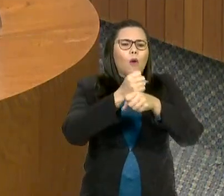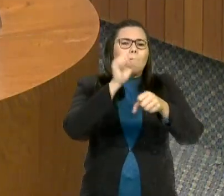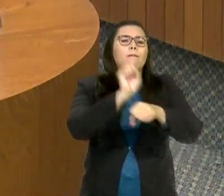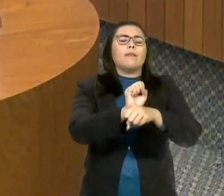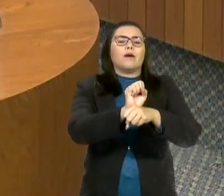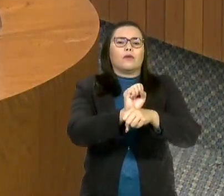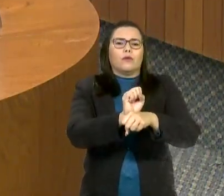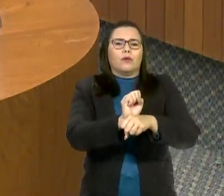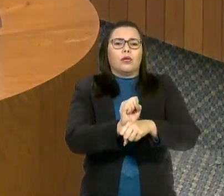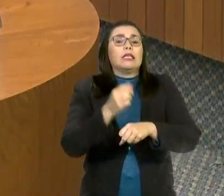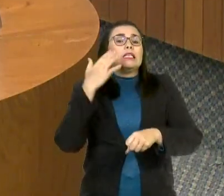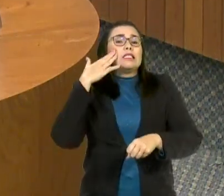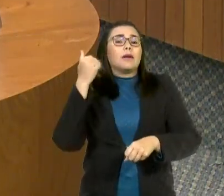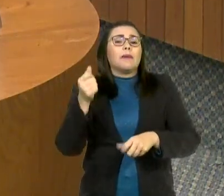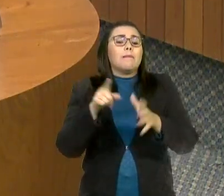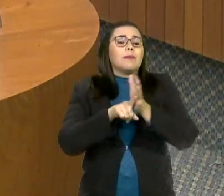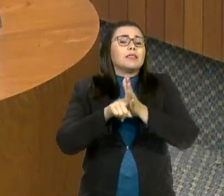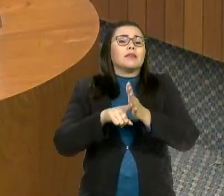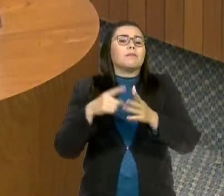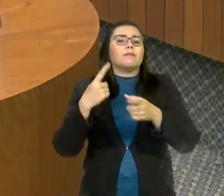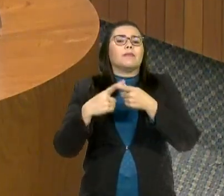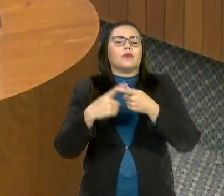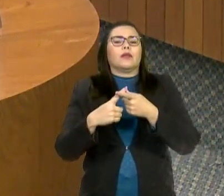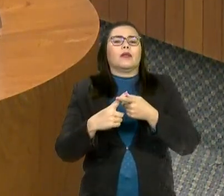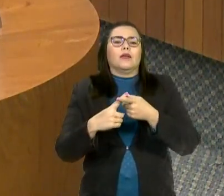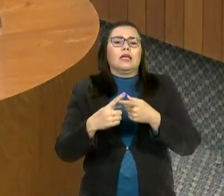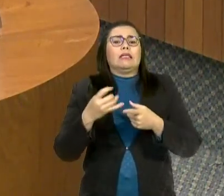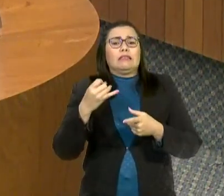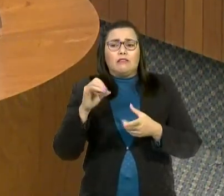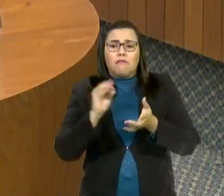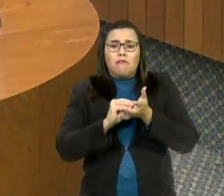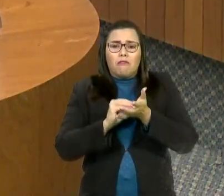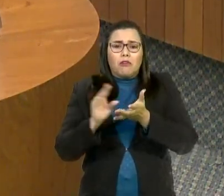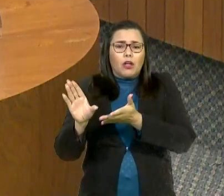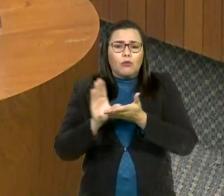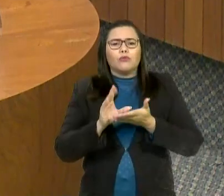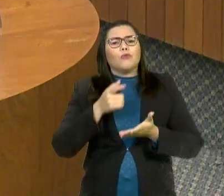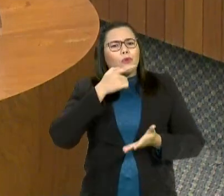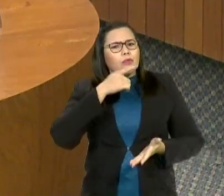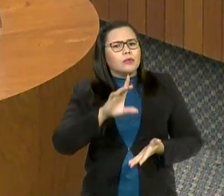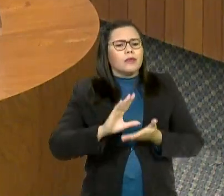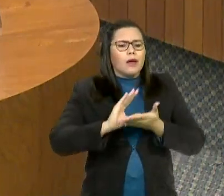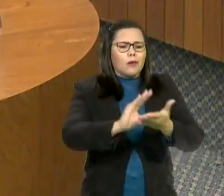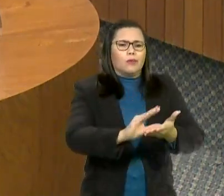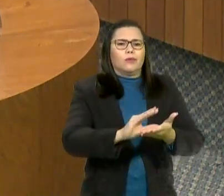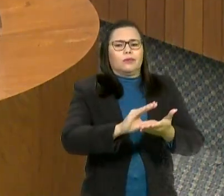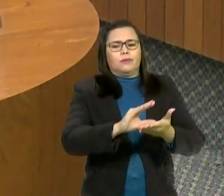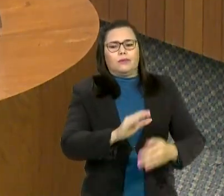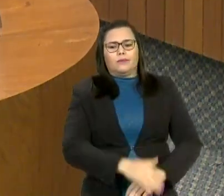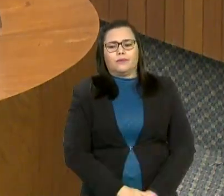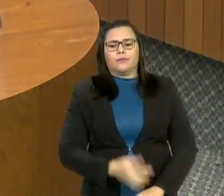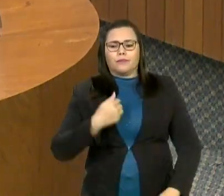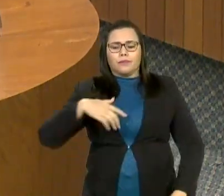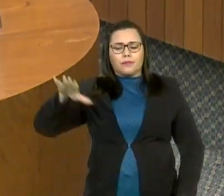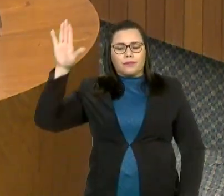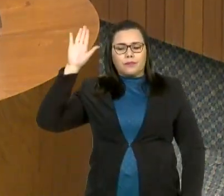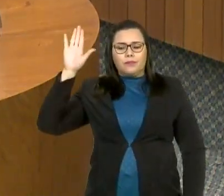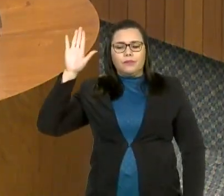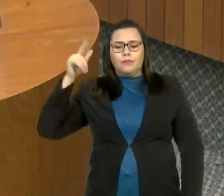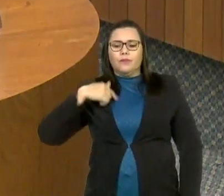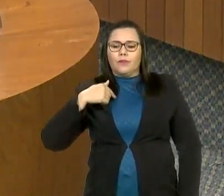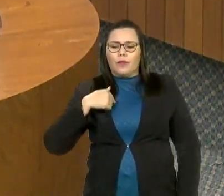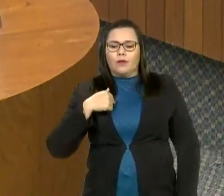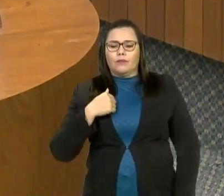Ricardo, vou falar um pouquinho posteriormente à Vossa Excelência, mas já quero aderir à vossa fala no sentido de